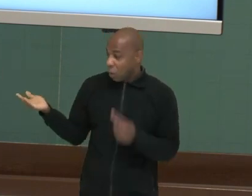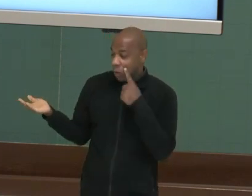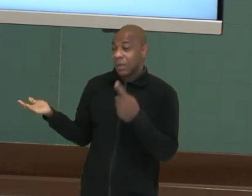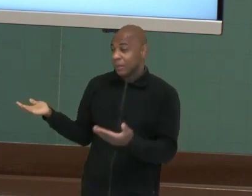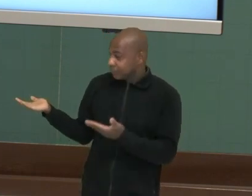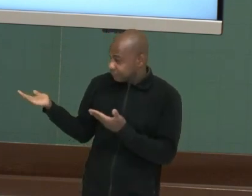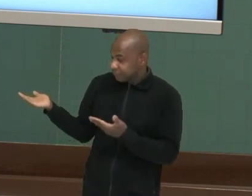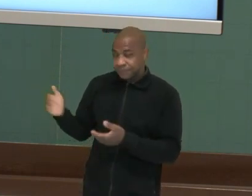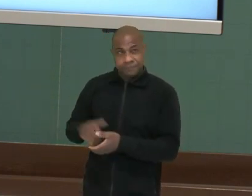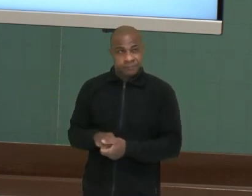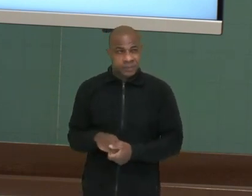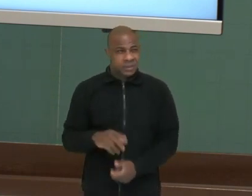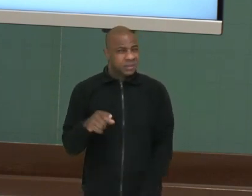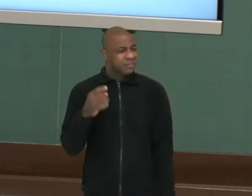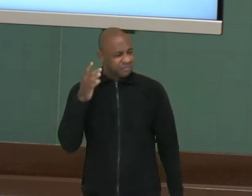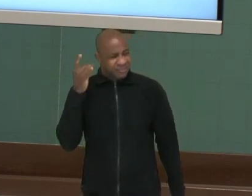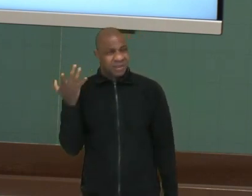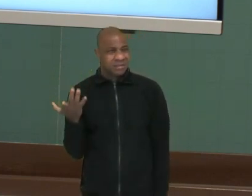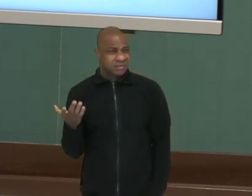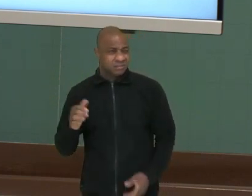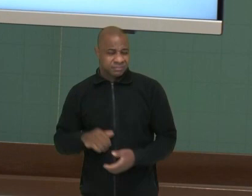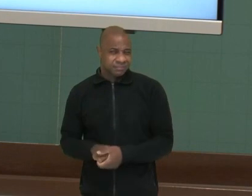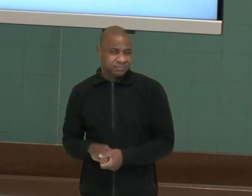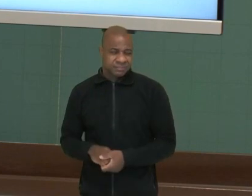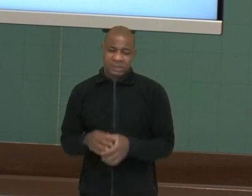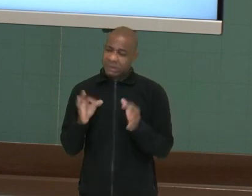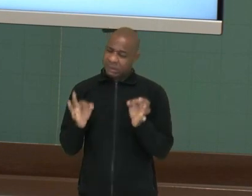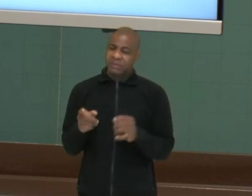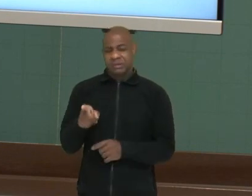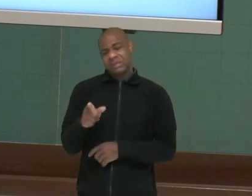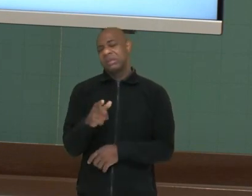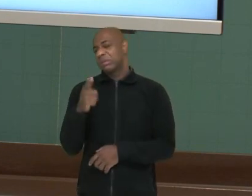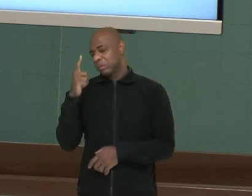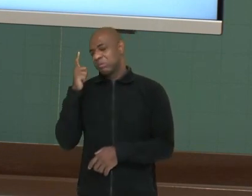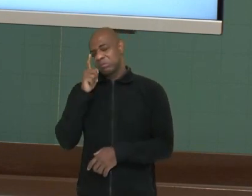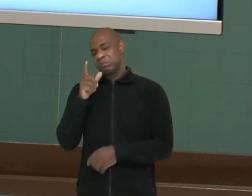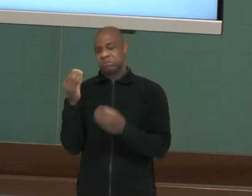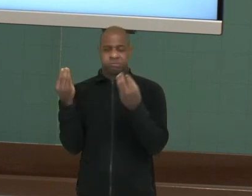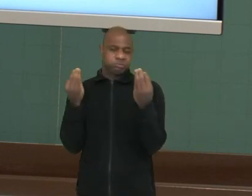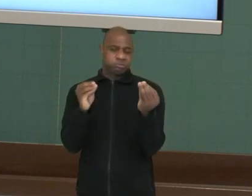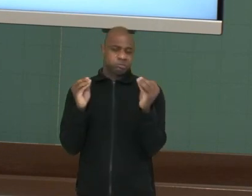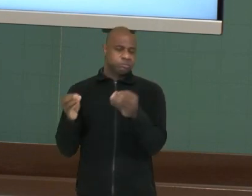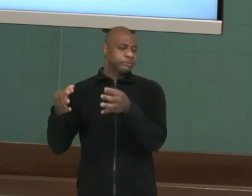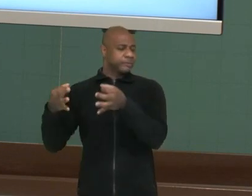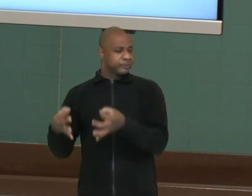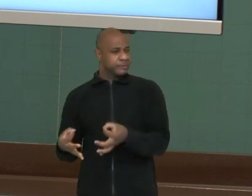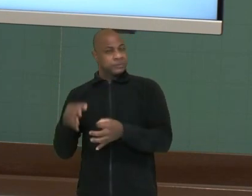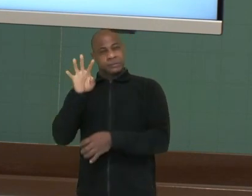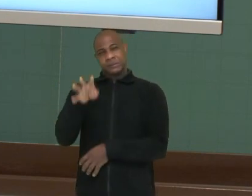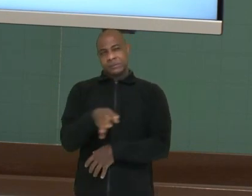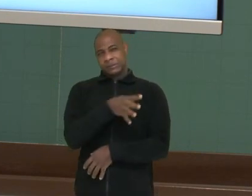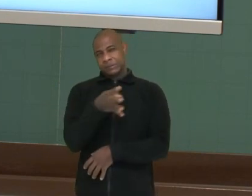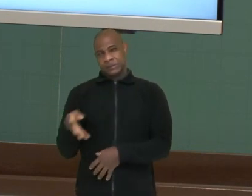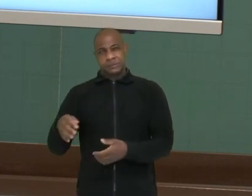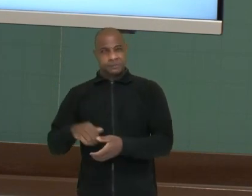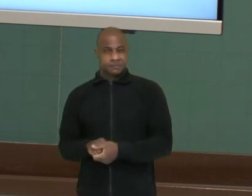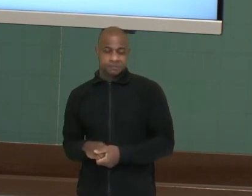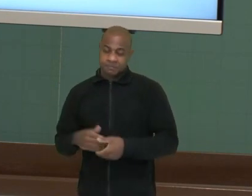direções. Fácil, né? Fácil. Eu tenho certeza que você preencheu corretamente essa tabela. E é